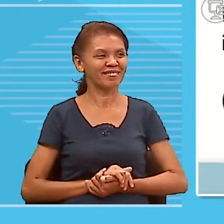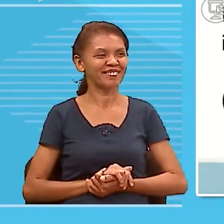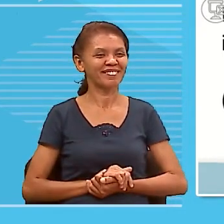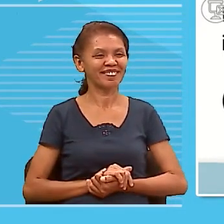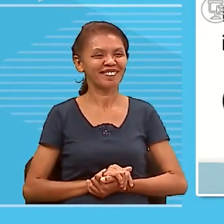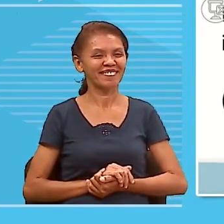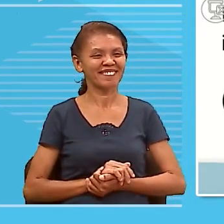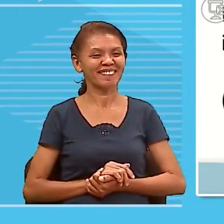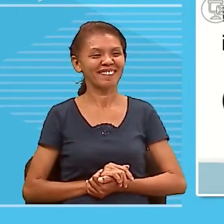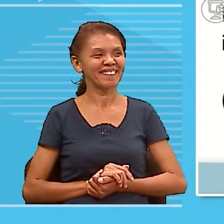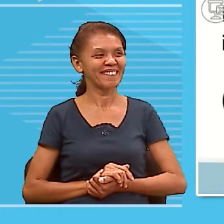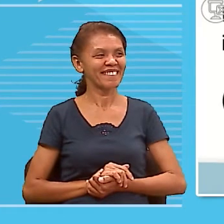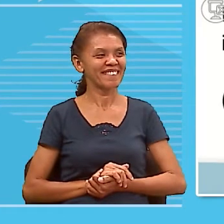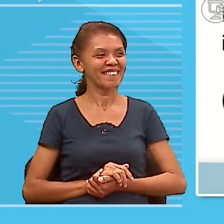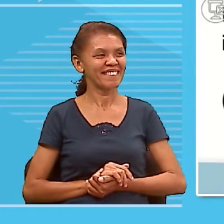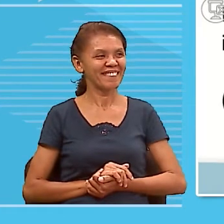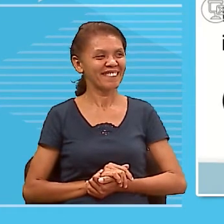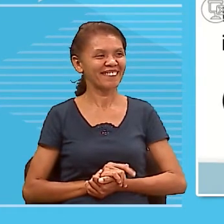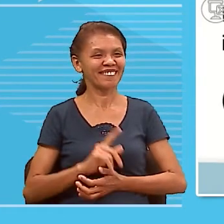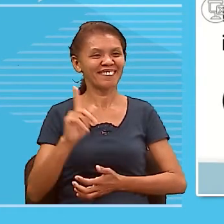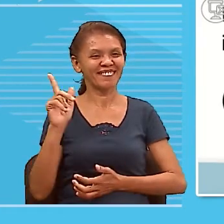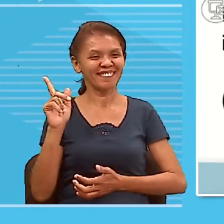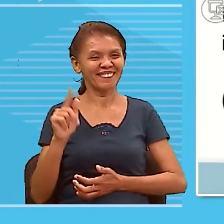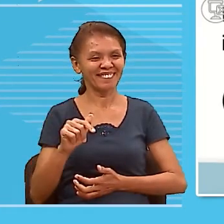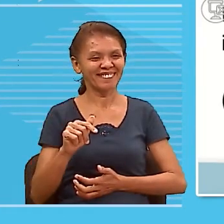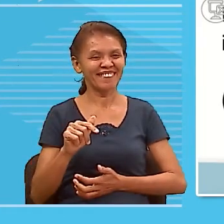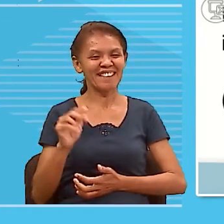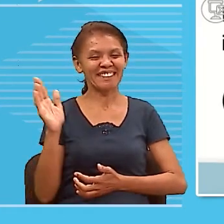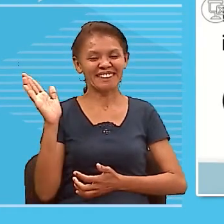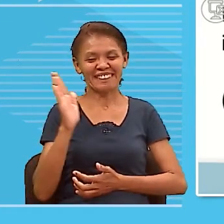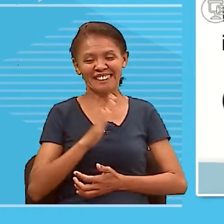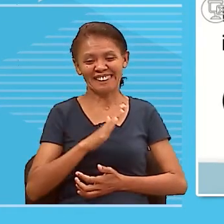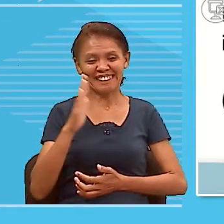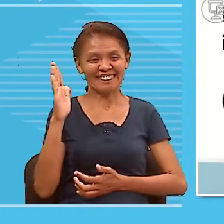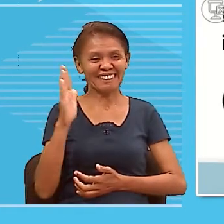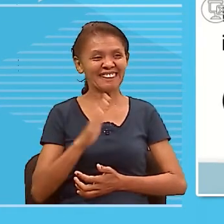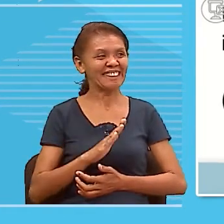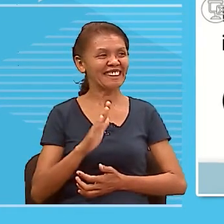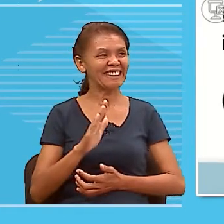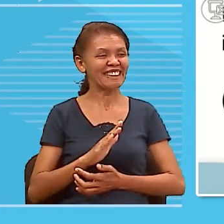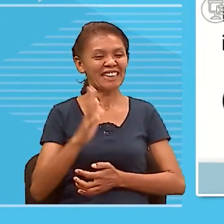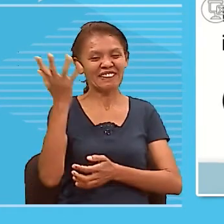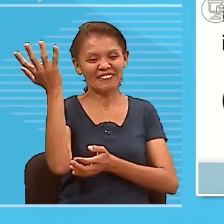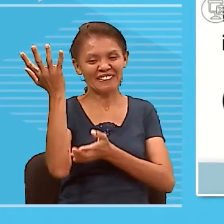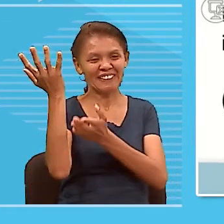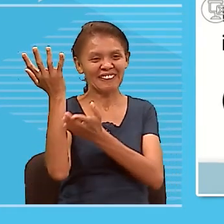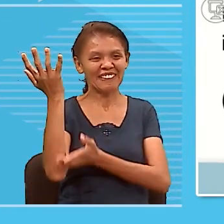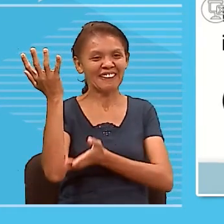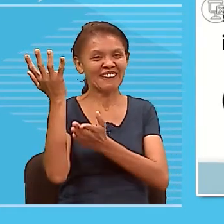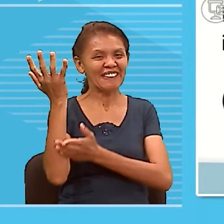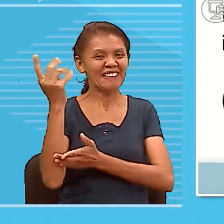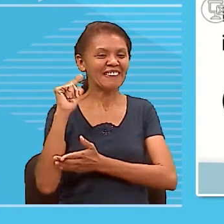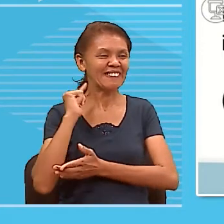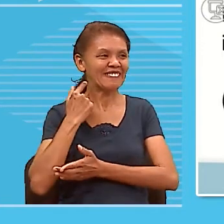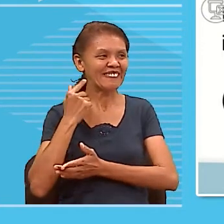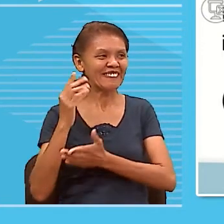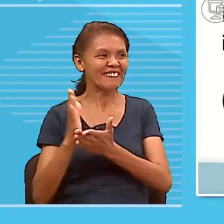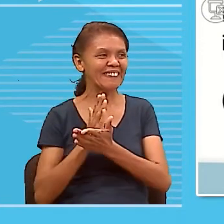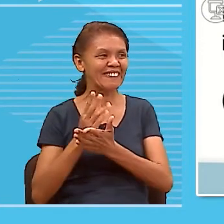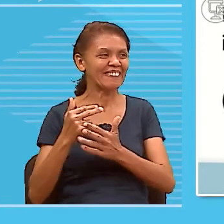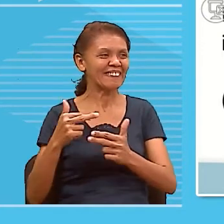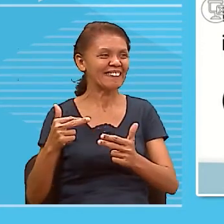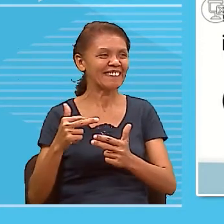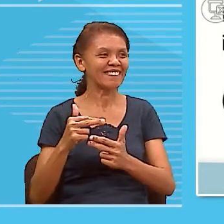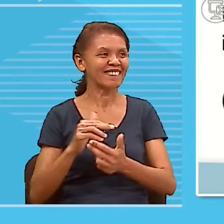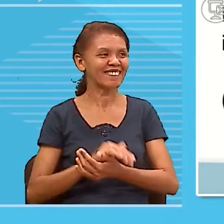o nome porque fede aí foi Segura bem aí para eu dar nesse cabra bem aqui que ele falou